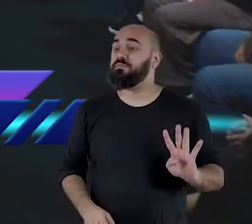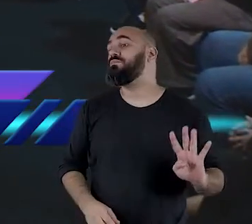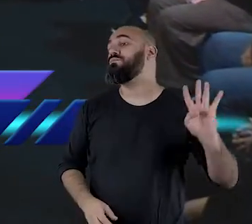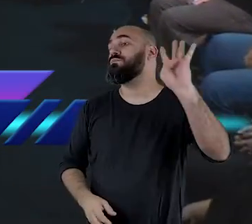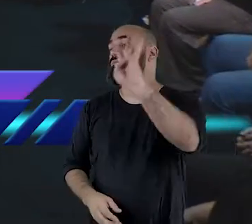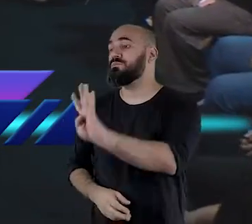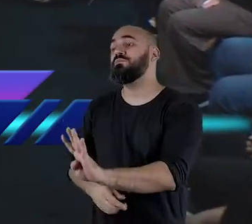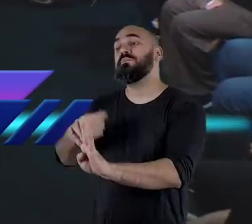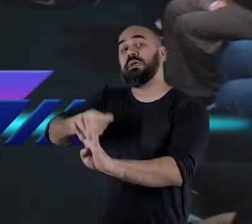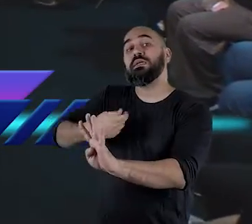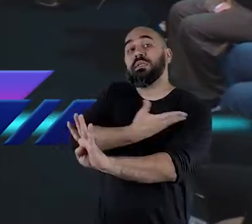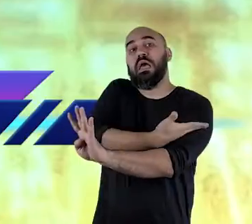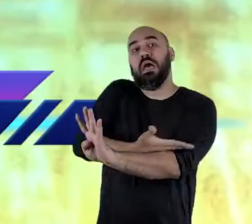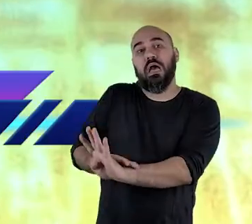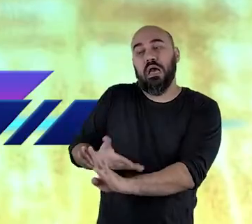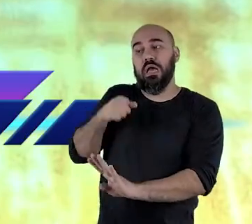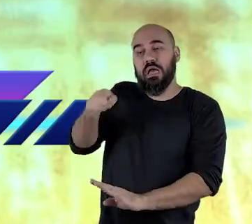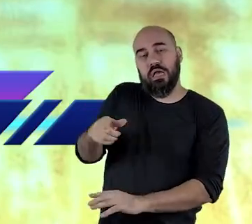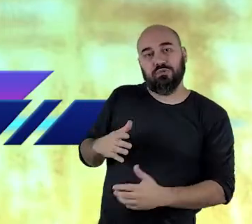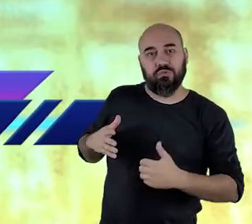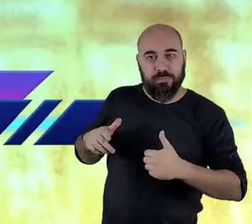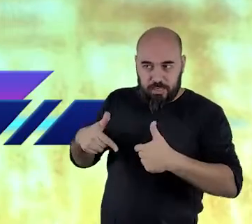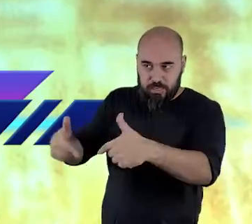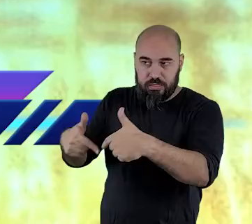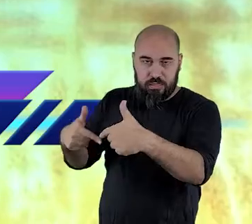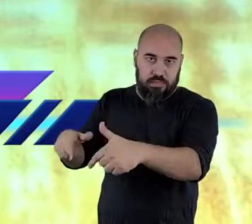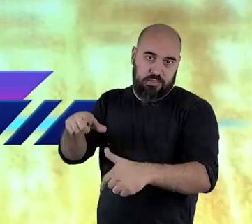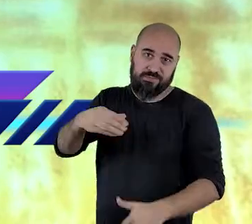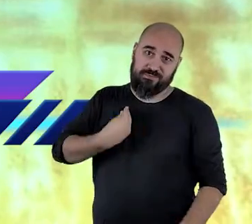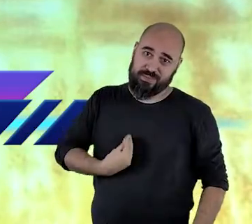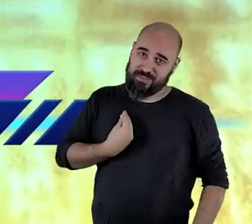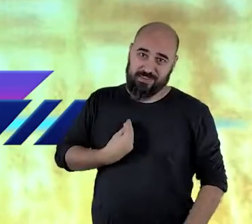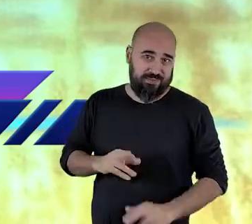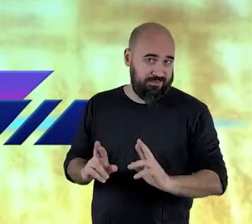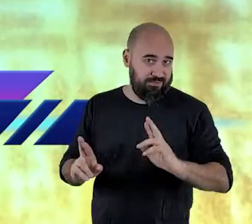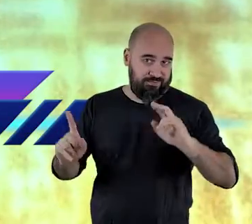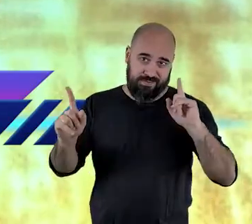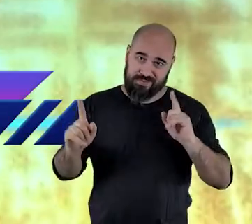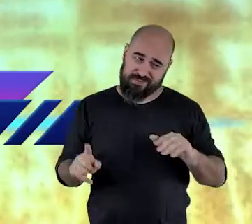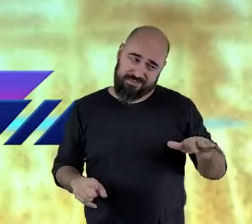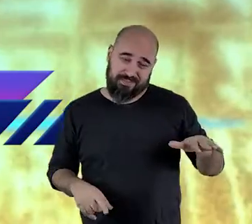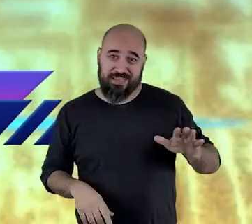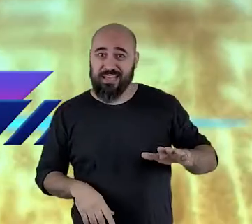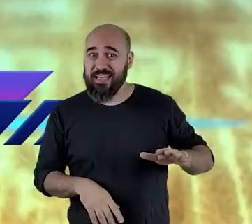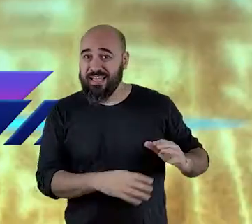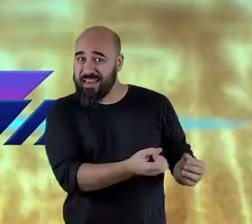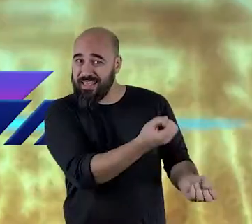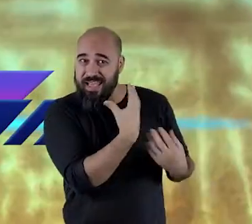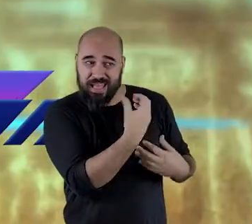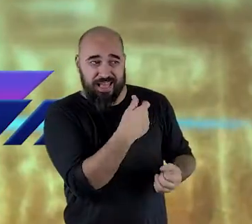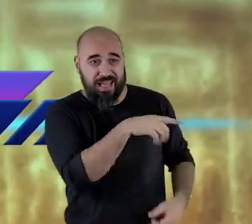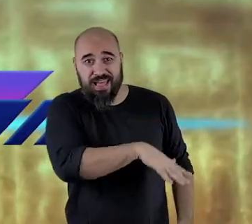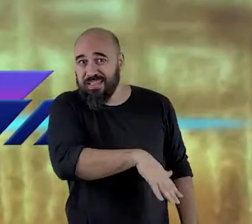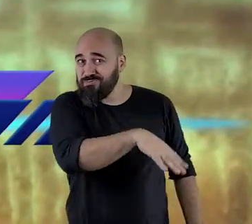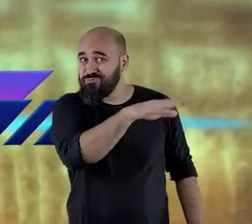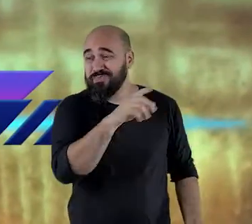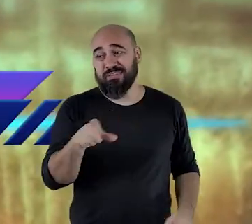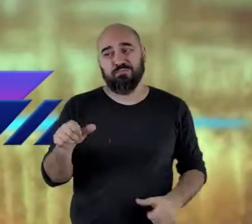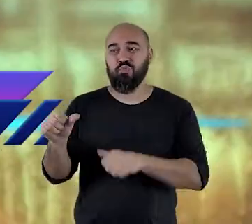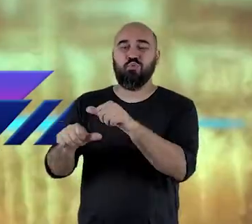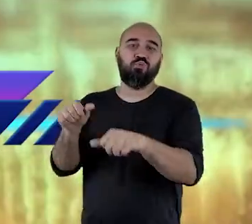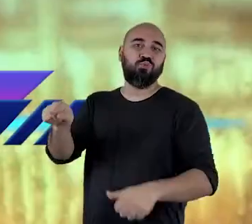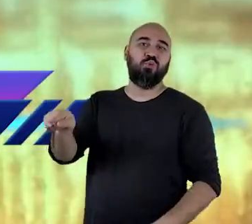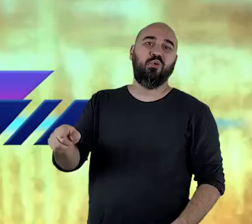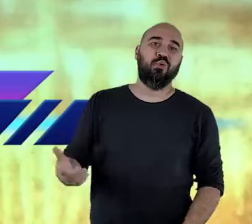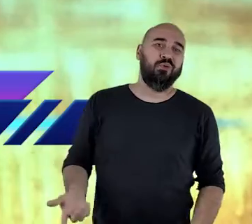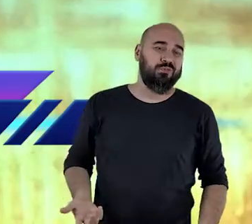um estilo que não tinha nada a ver com aquele que eles haviam sido criados. Por que Deus começa